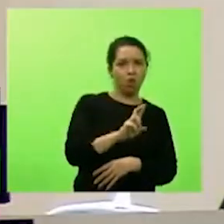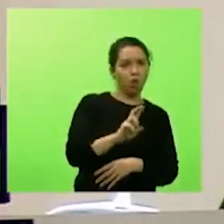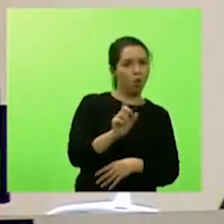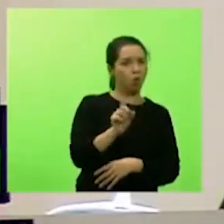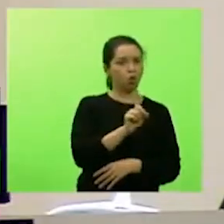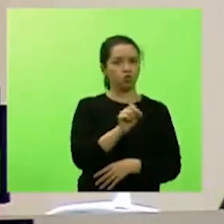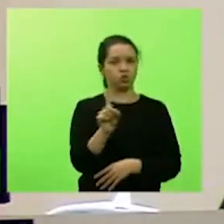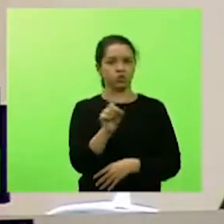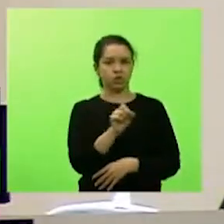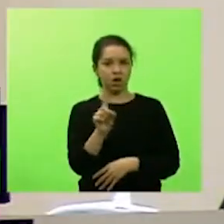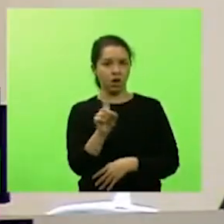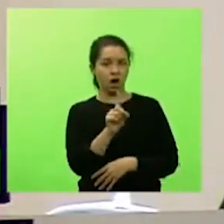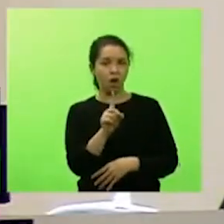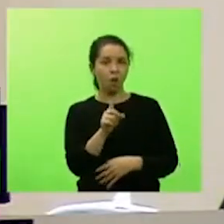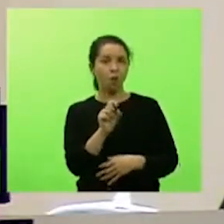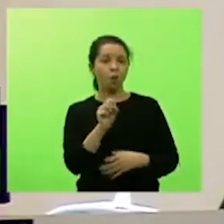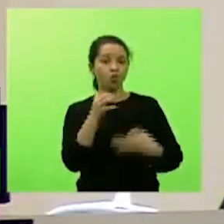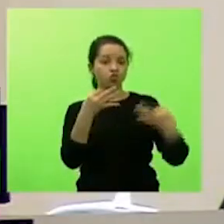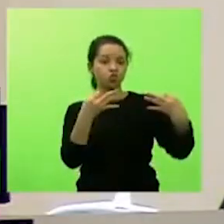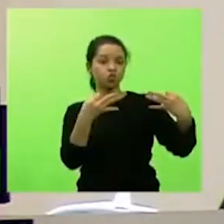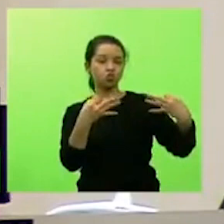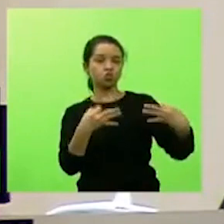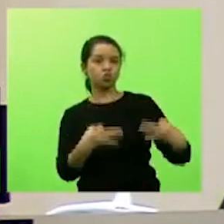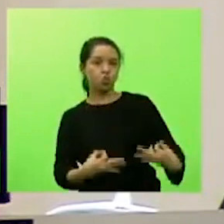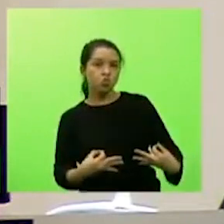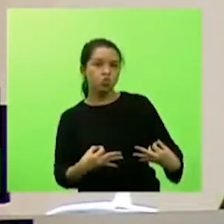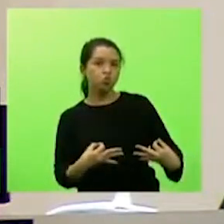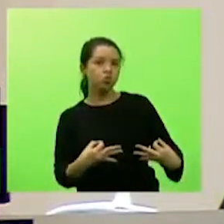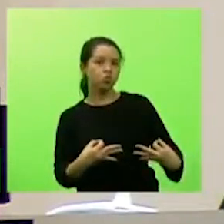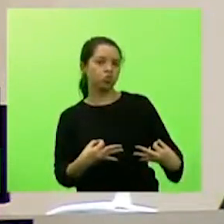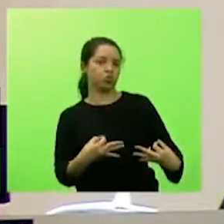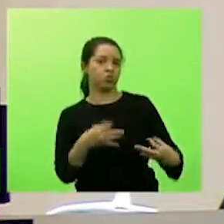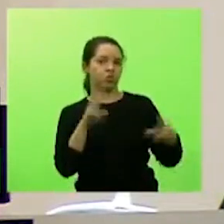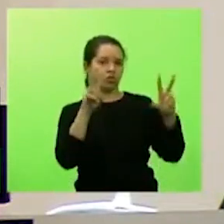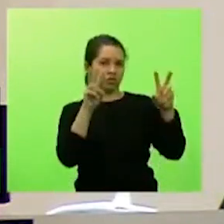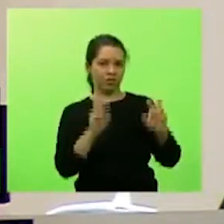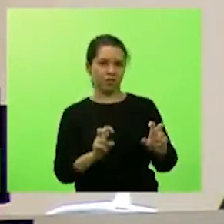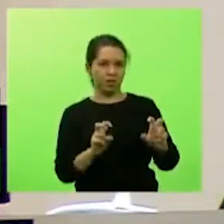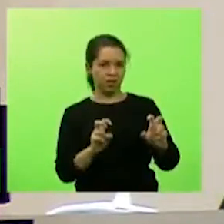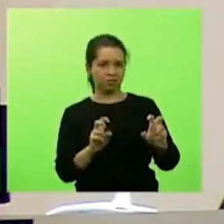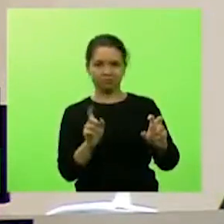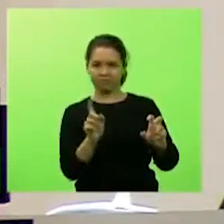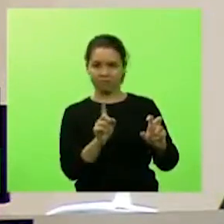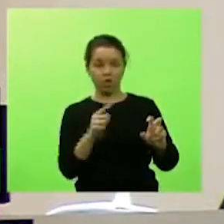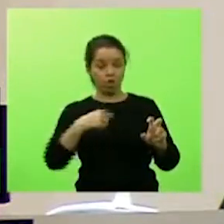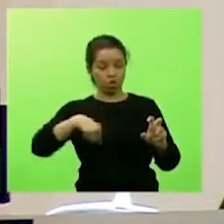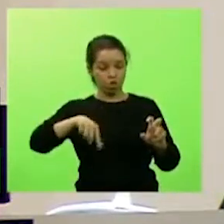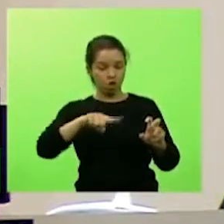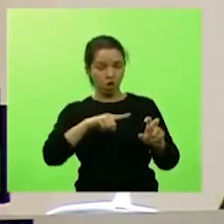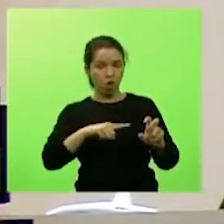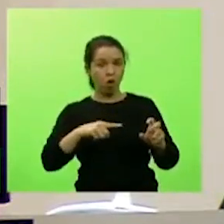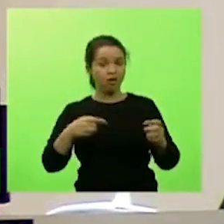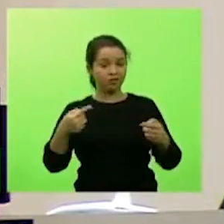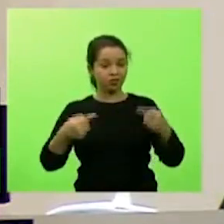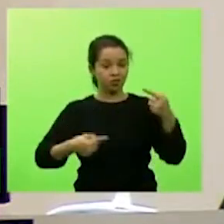O mérito da causa, o que nós estamos tratando aqui, a matéria específica,